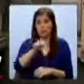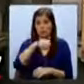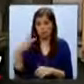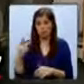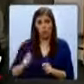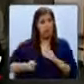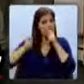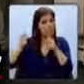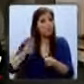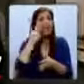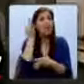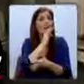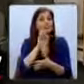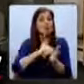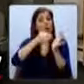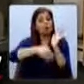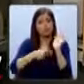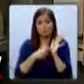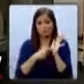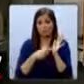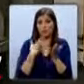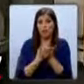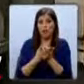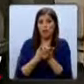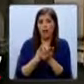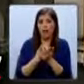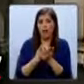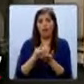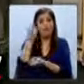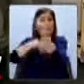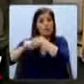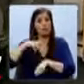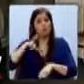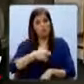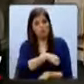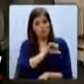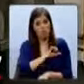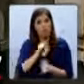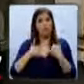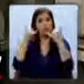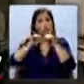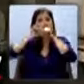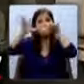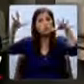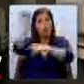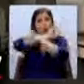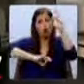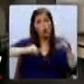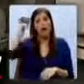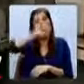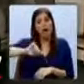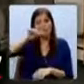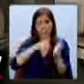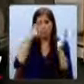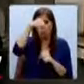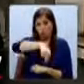investimento que procura então neste contrato apostar sobretudo no mercado ibérico, passando posteriormente ao mercado europeu, asiático e América